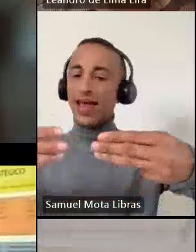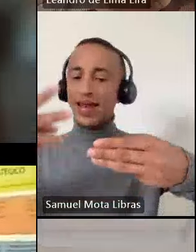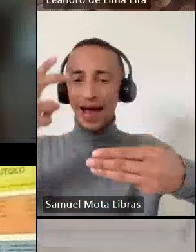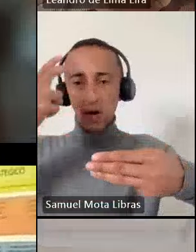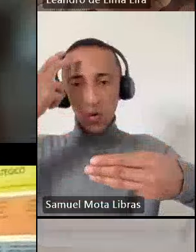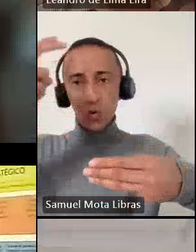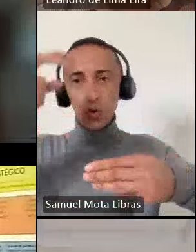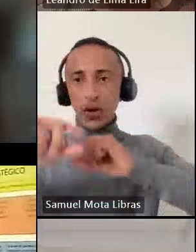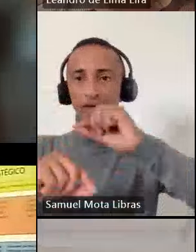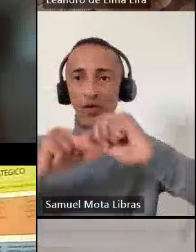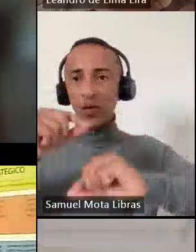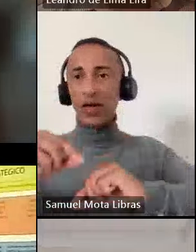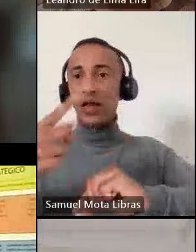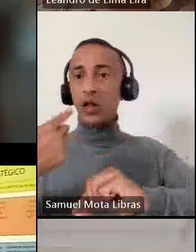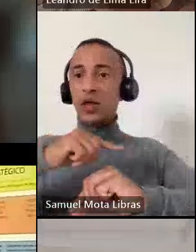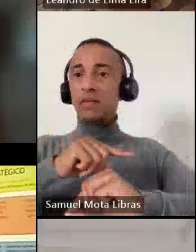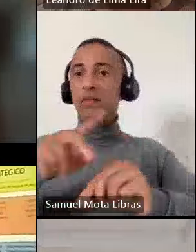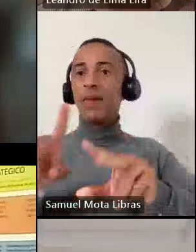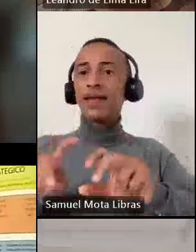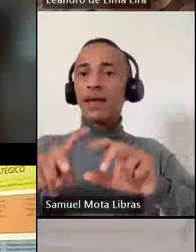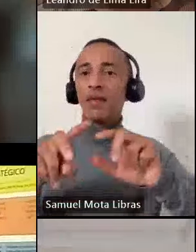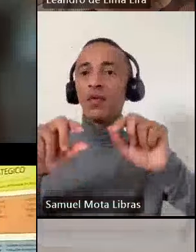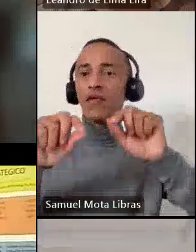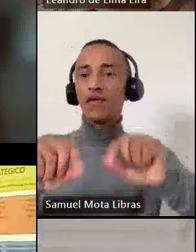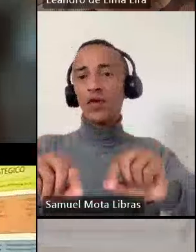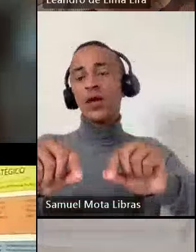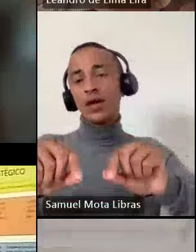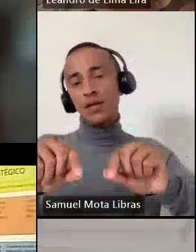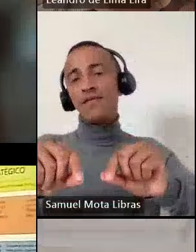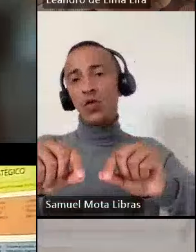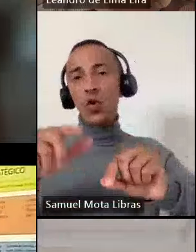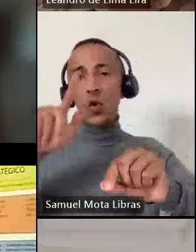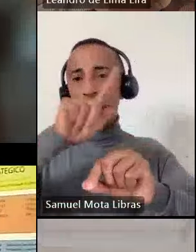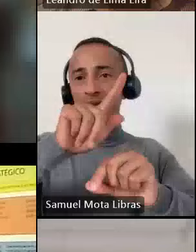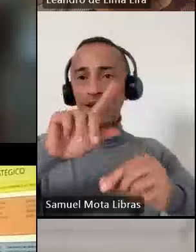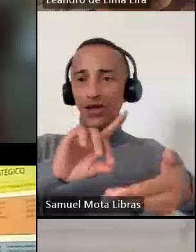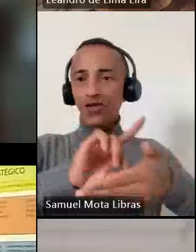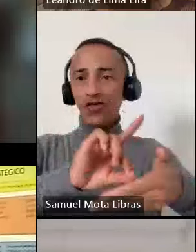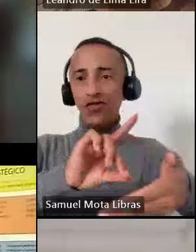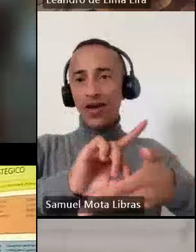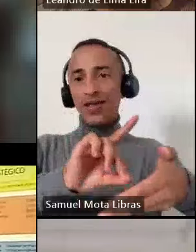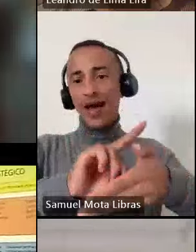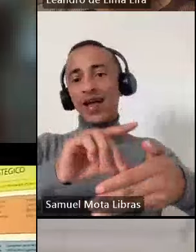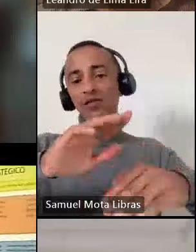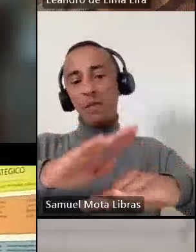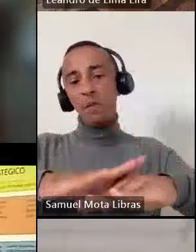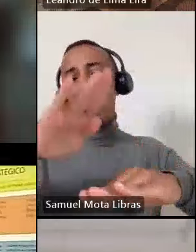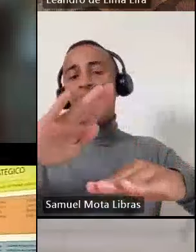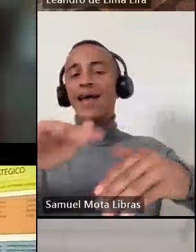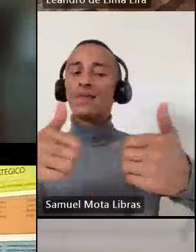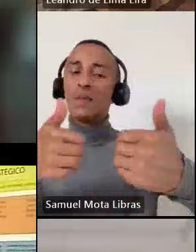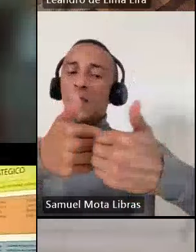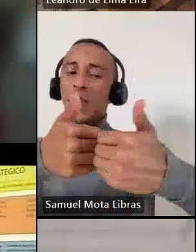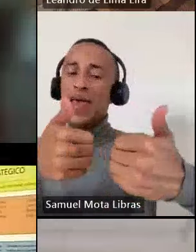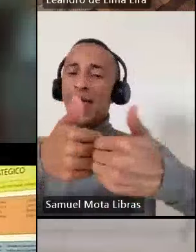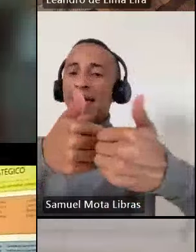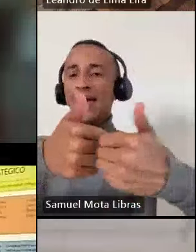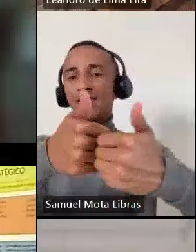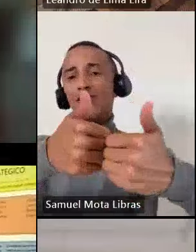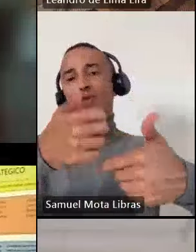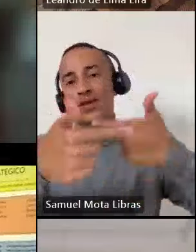últimos anos a de dos órgãos de controle no momento do desenho da política no momento da definição da ação